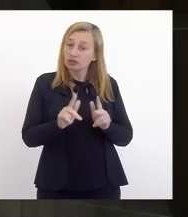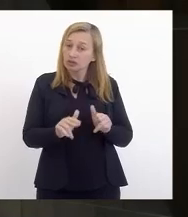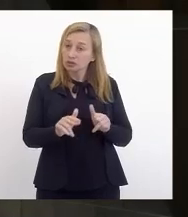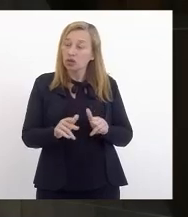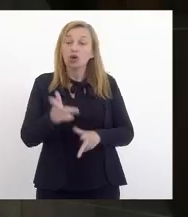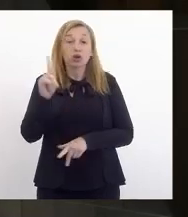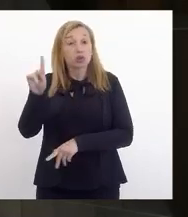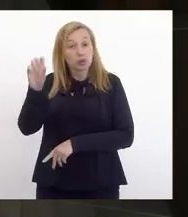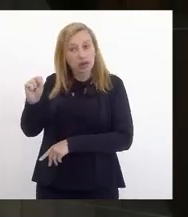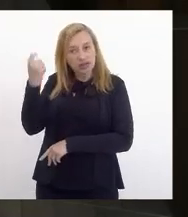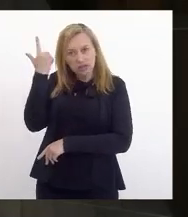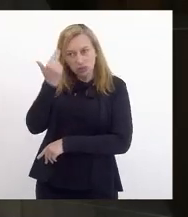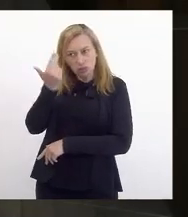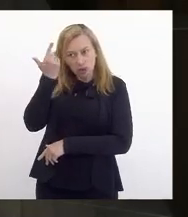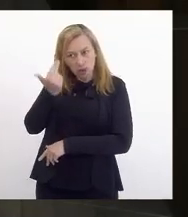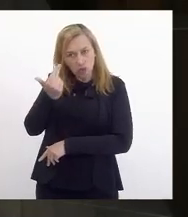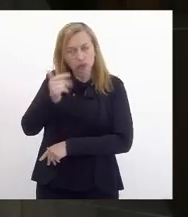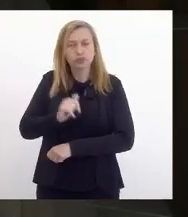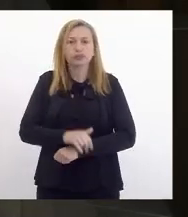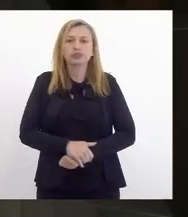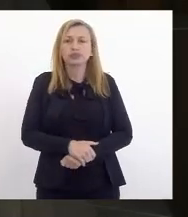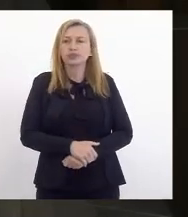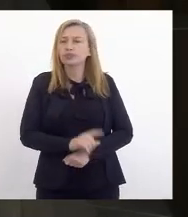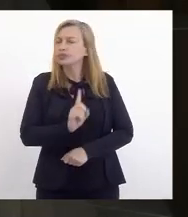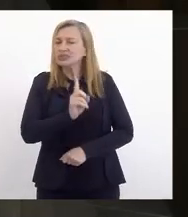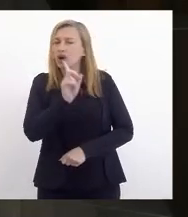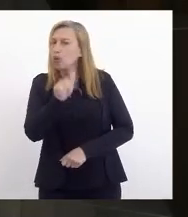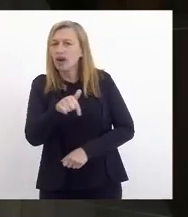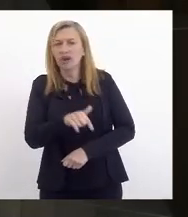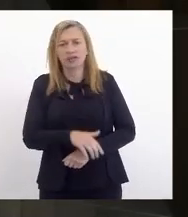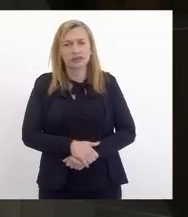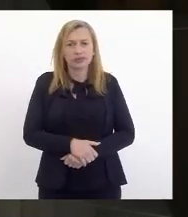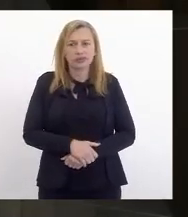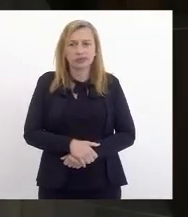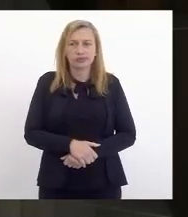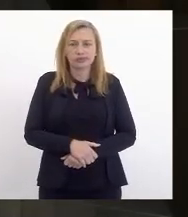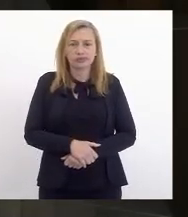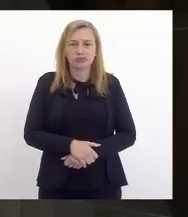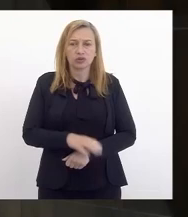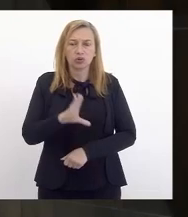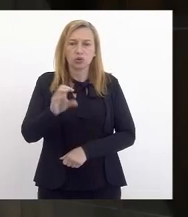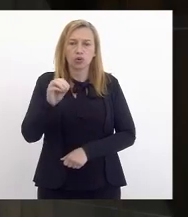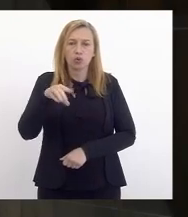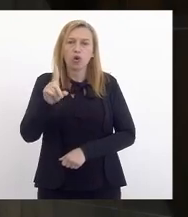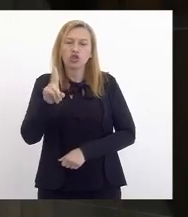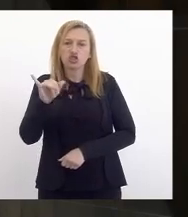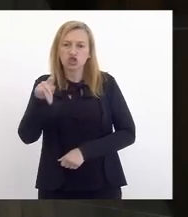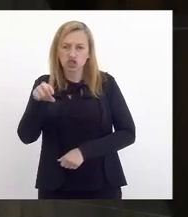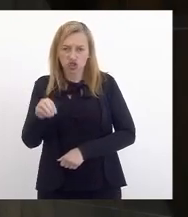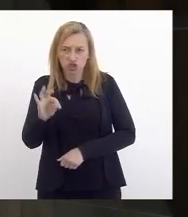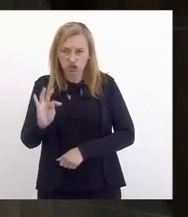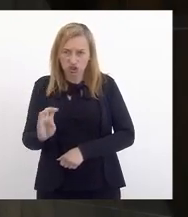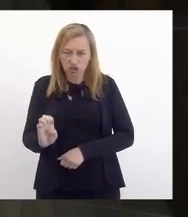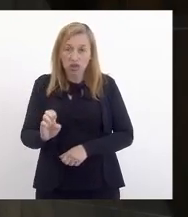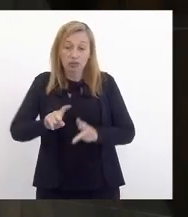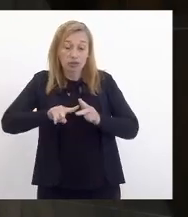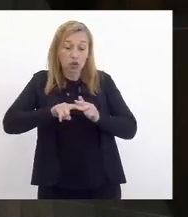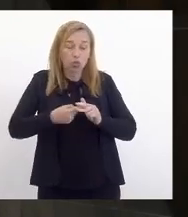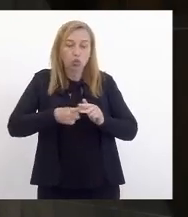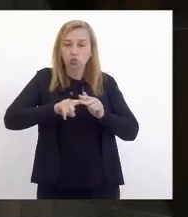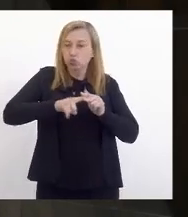gás natural não é uma commodity para ser